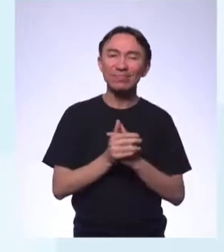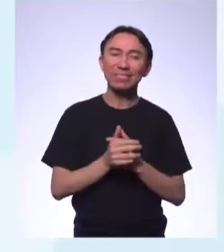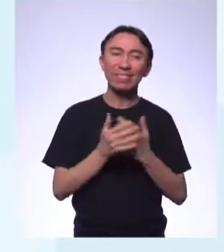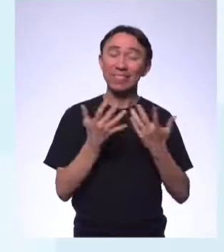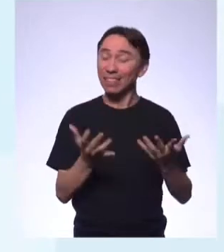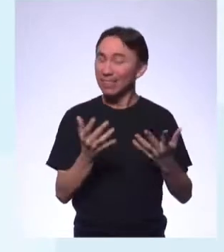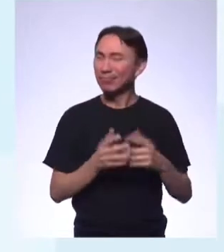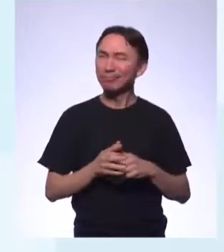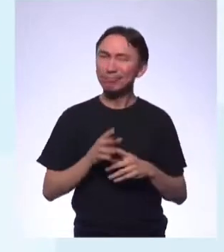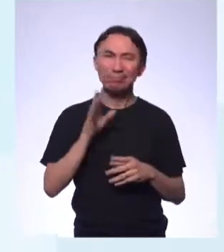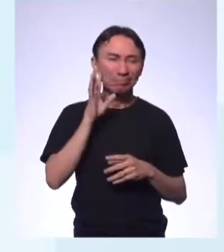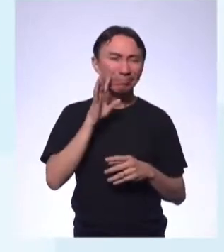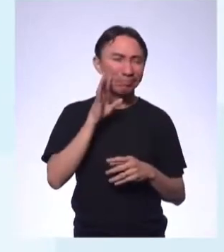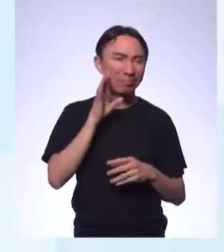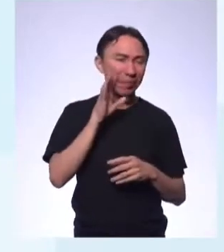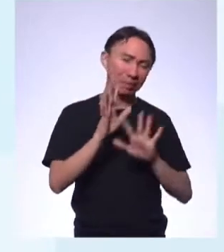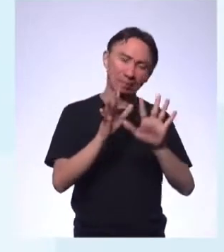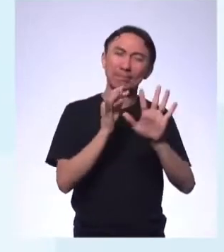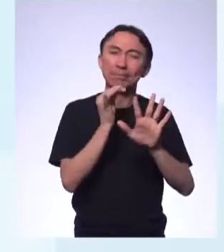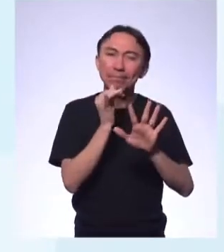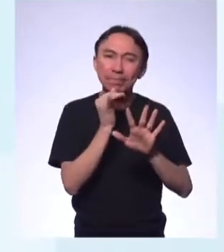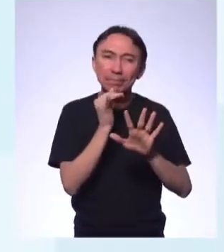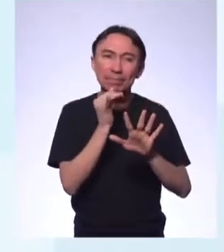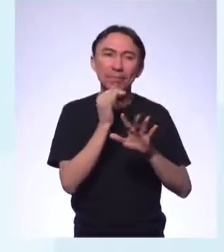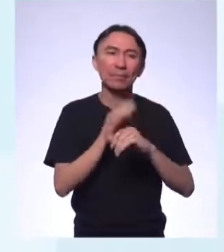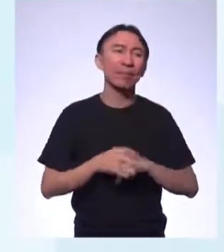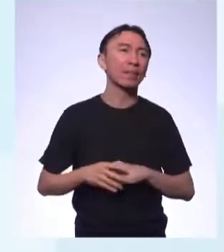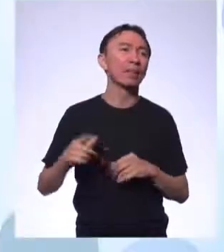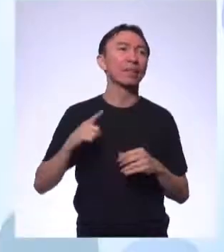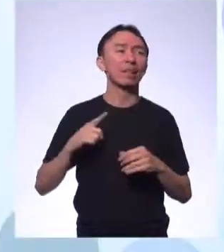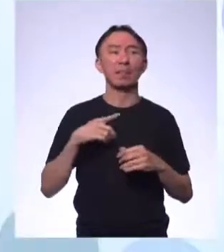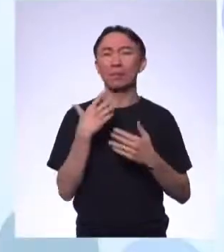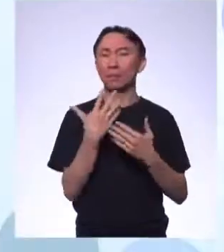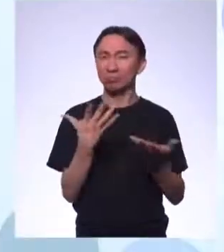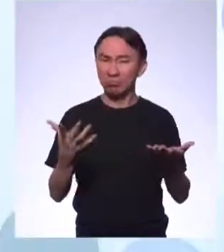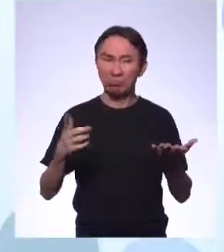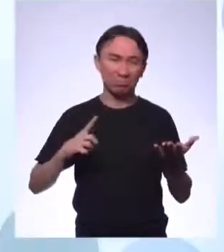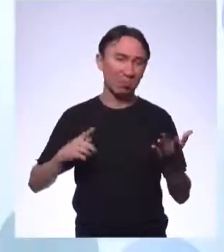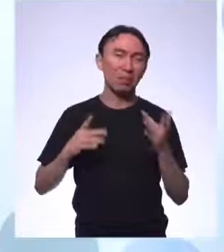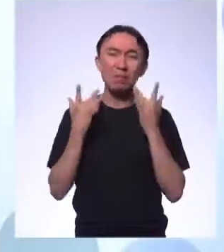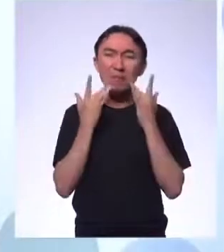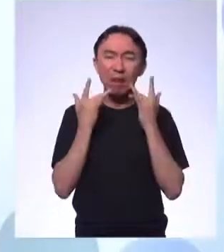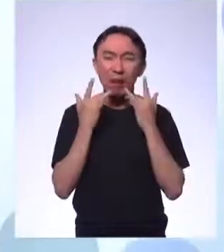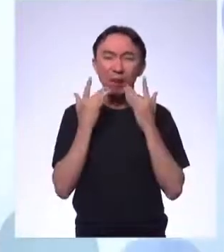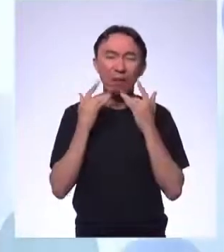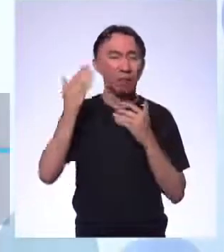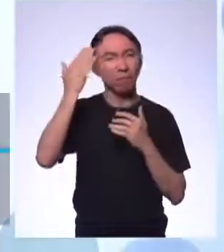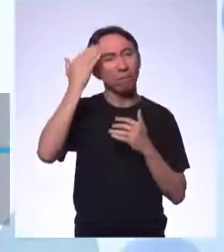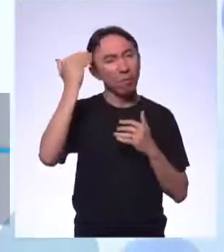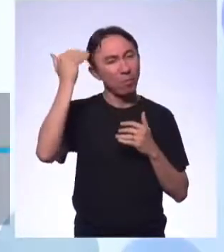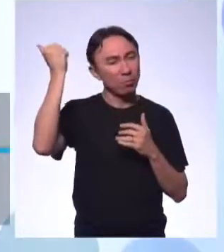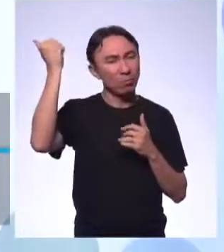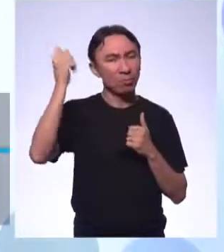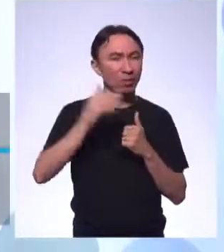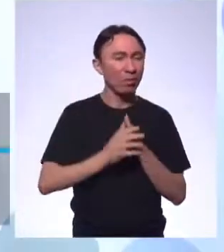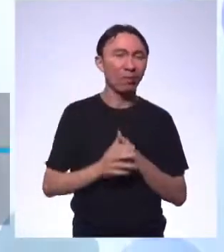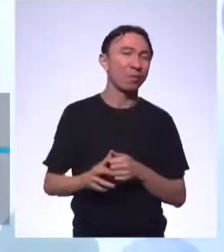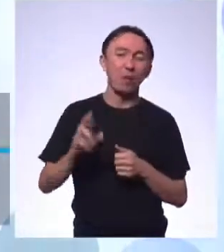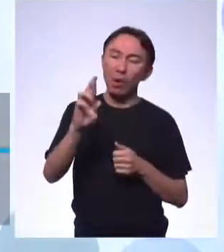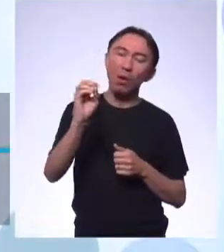interessante. Vamos dar assim como exemplos. Rock Horror Show, né? Rock Horror Show era justamente um musical,